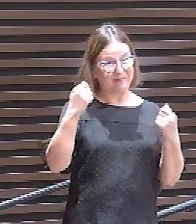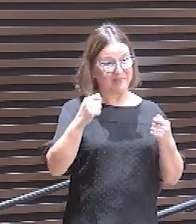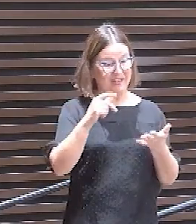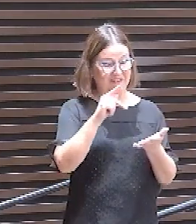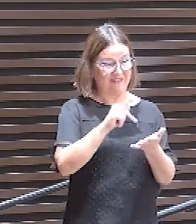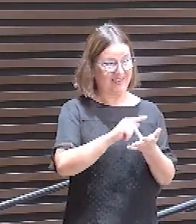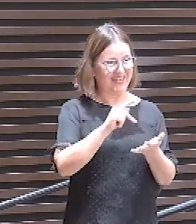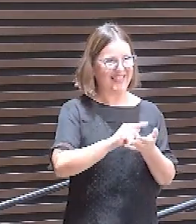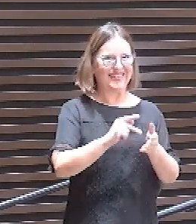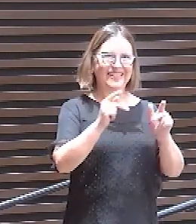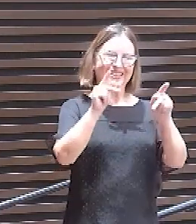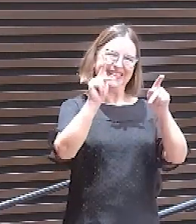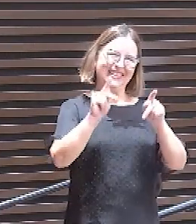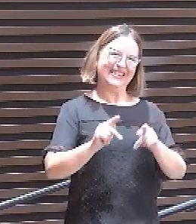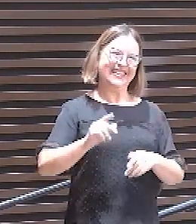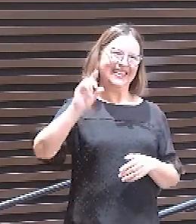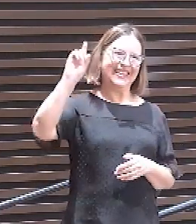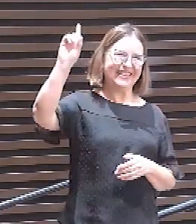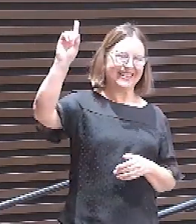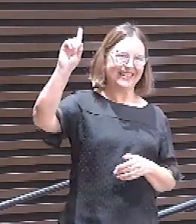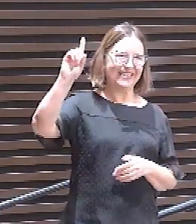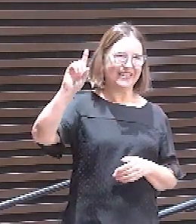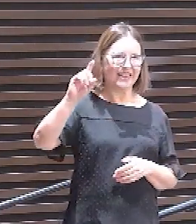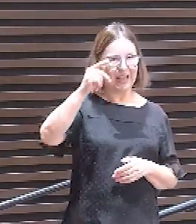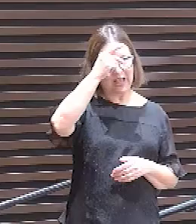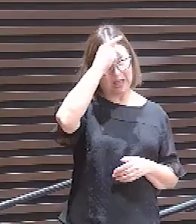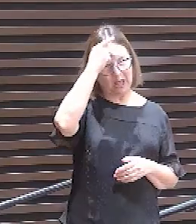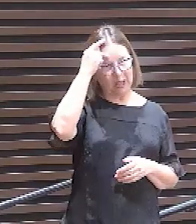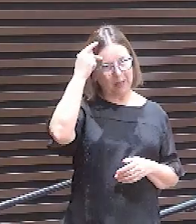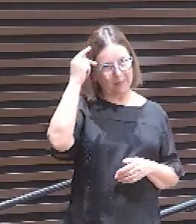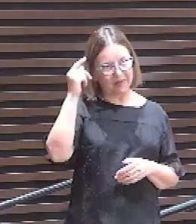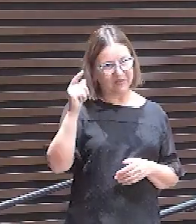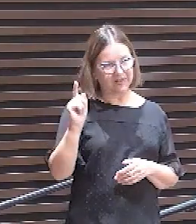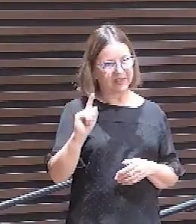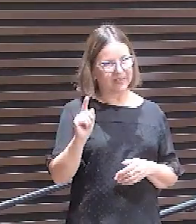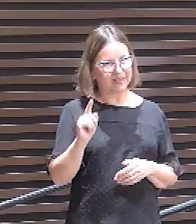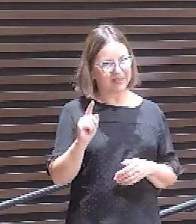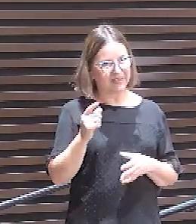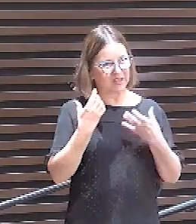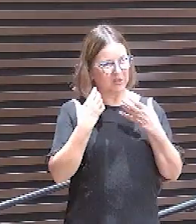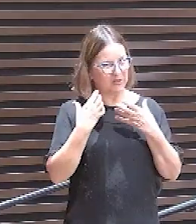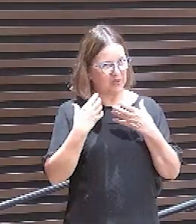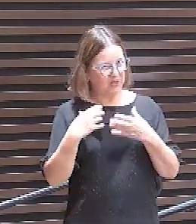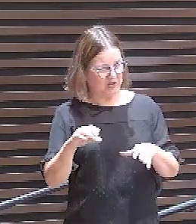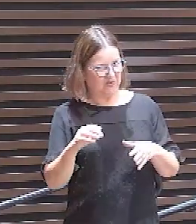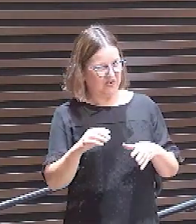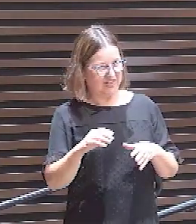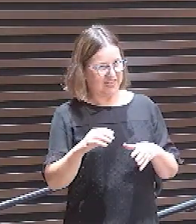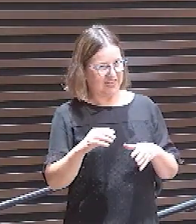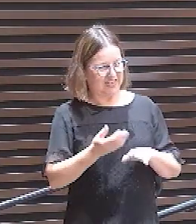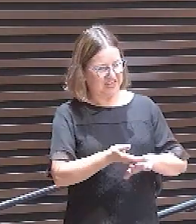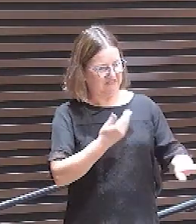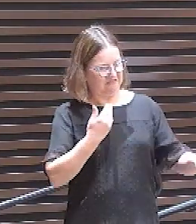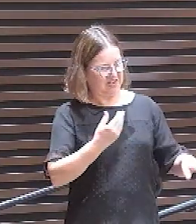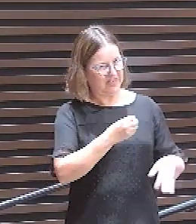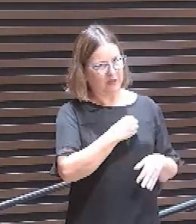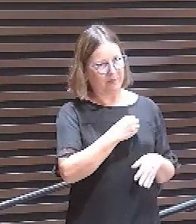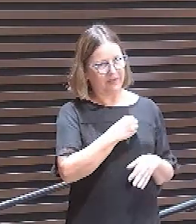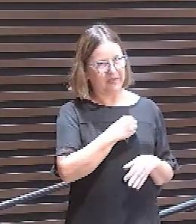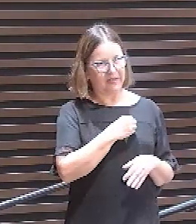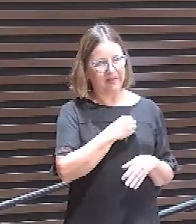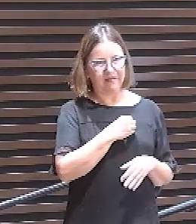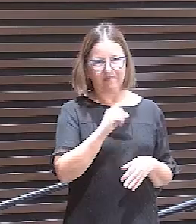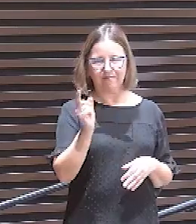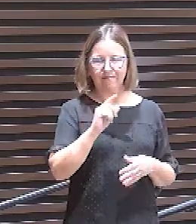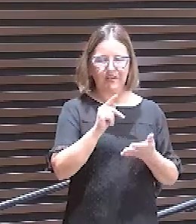Deus. Aquele que não busca mortificar o seu pecado, não está verdadeiramente